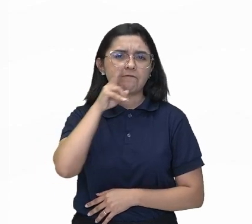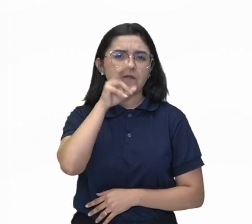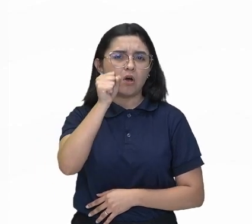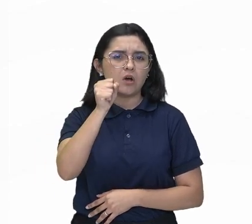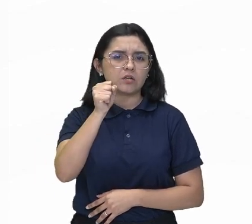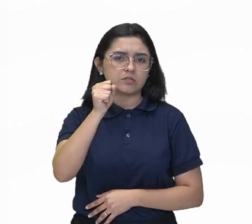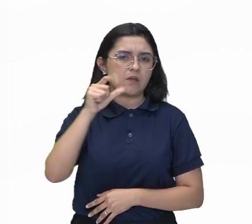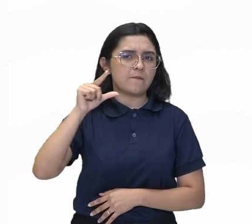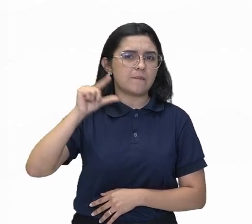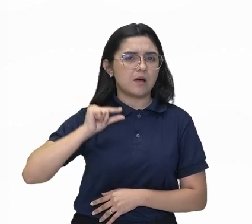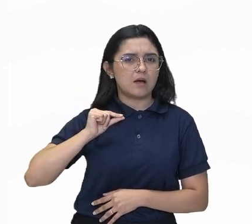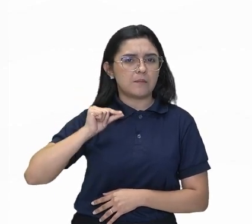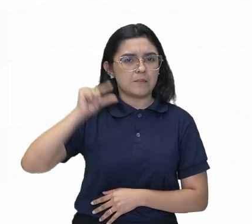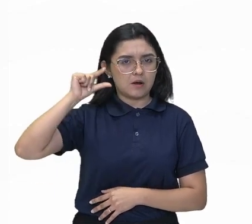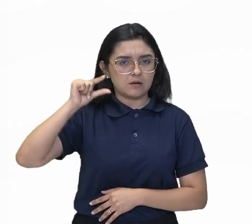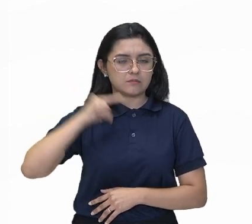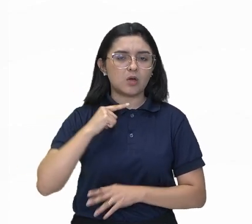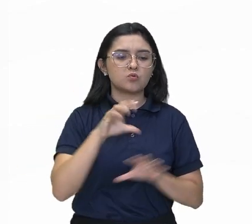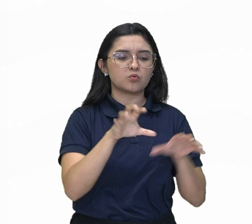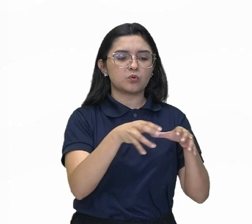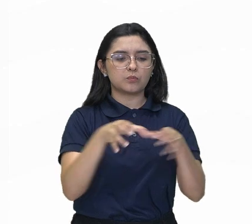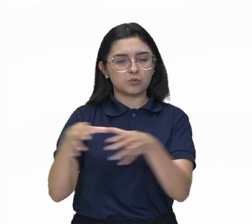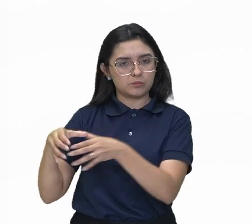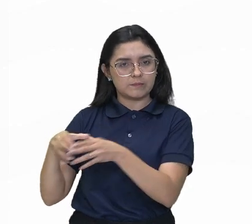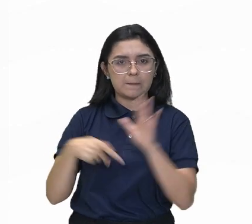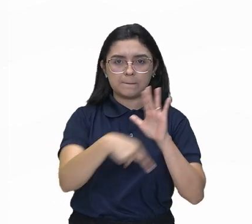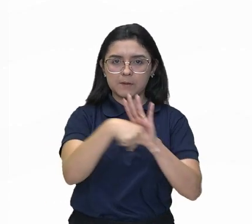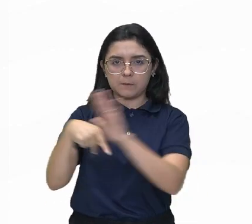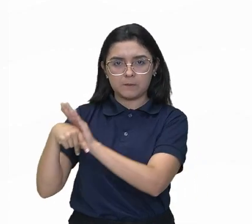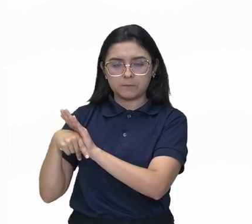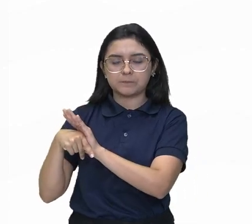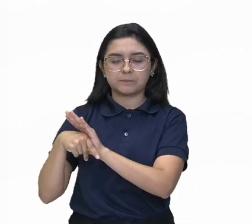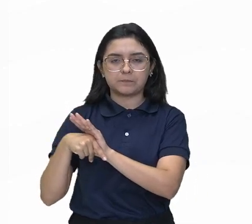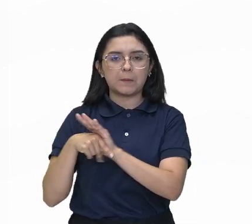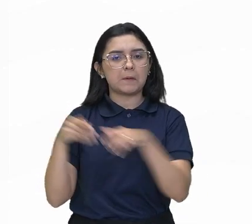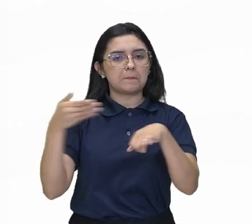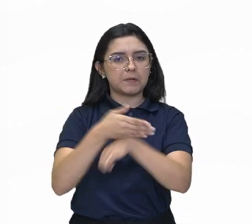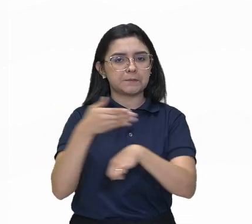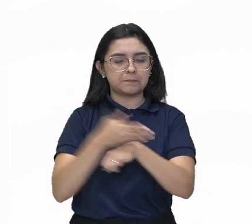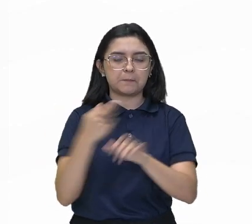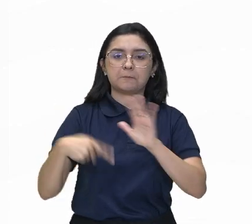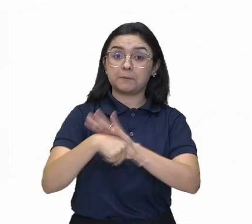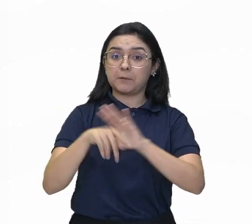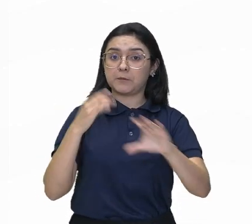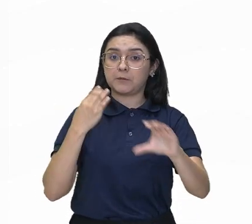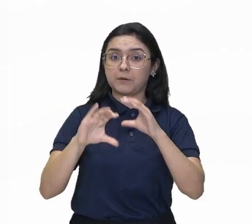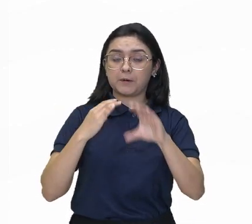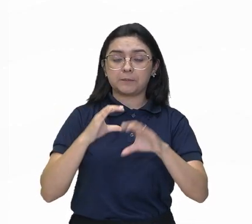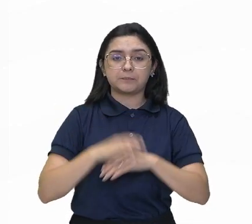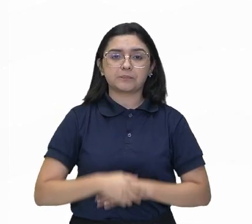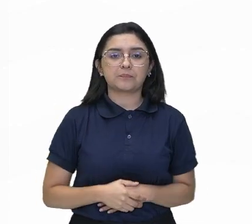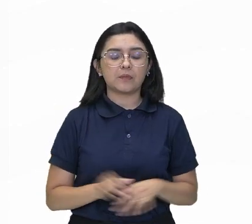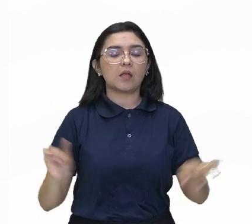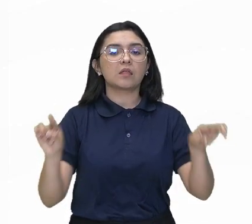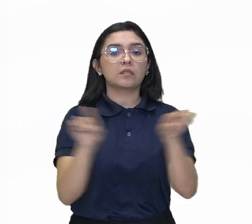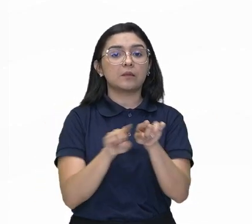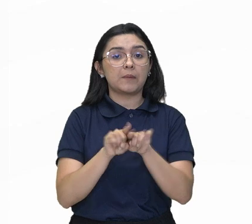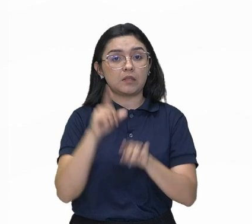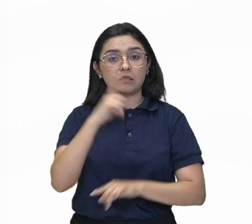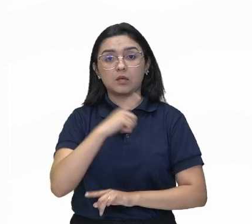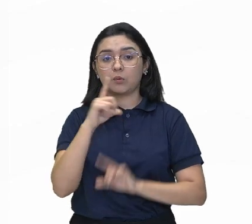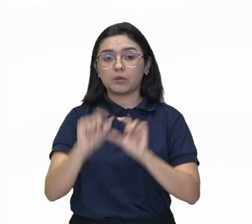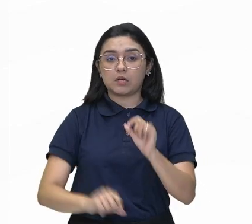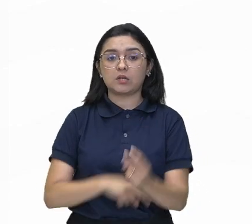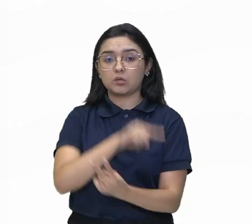são classificadas para fazer parte desse coral, desse coro, né? E temos, além de